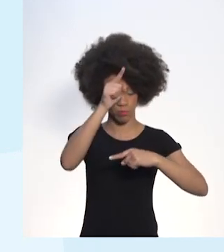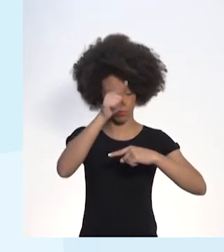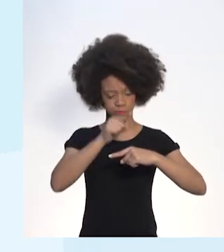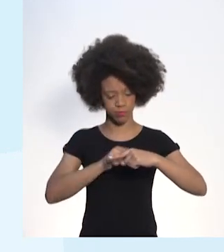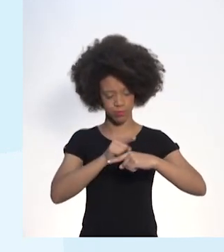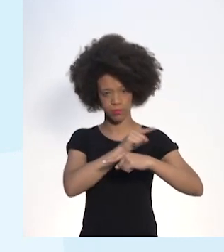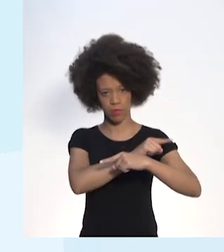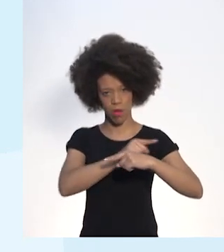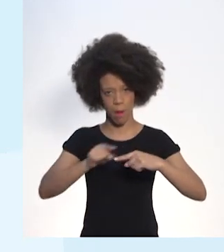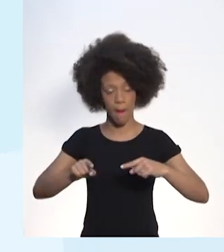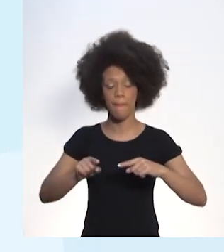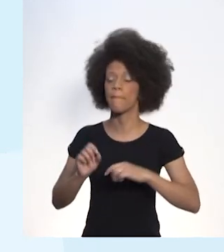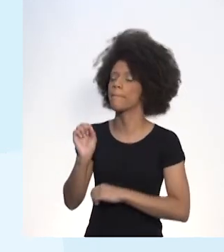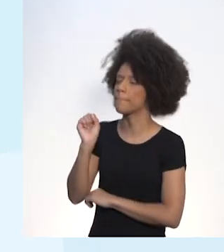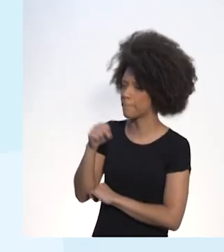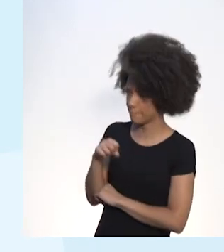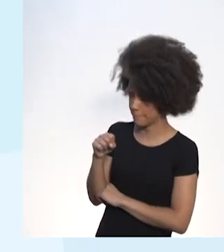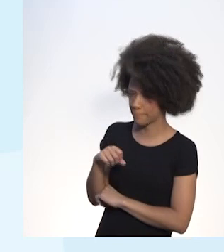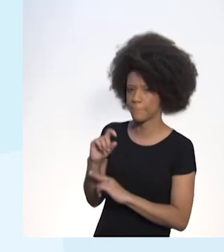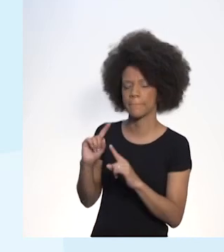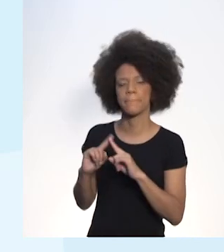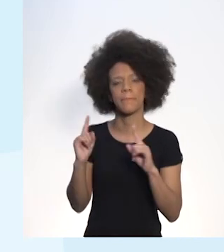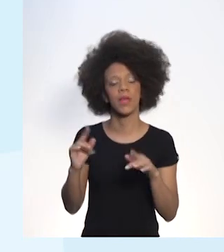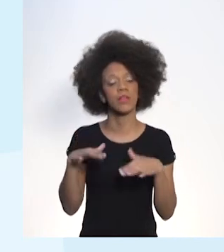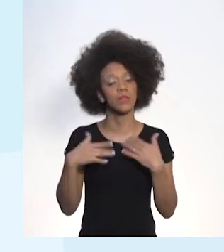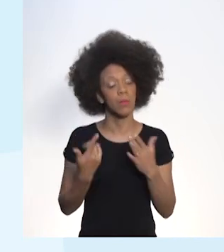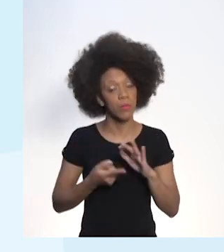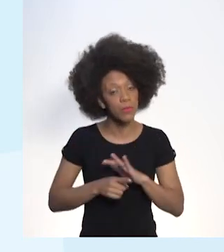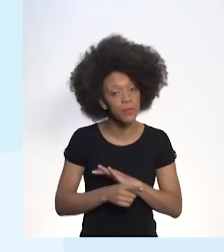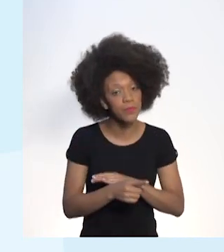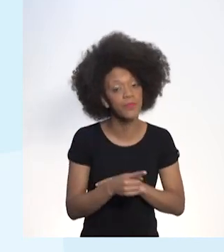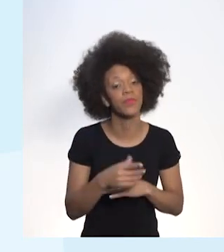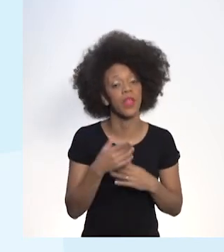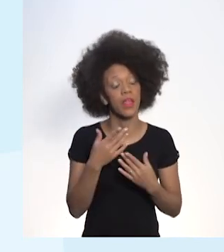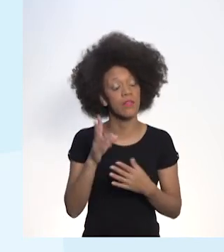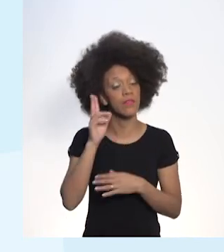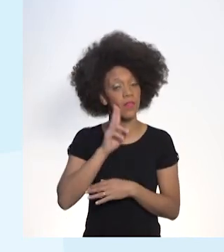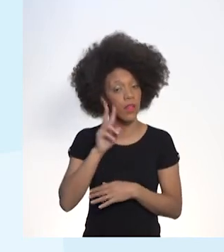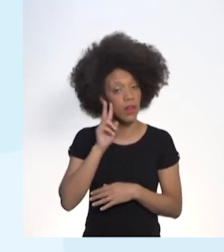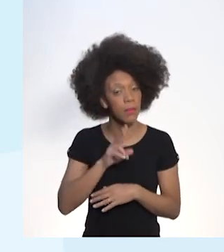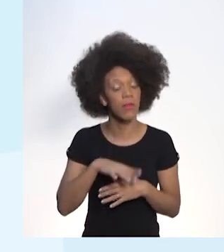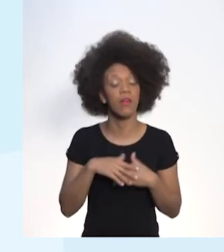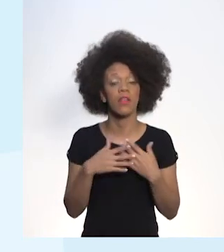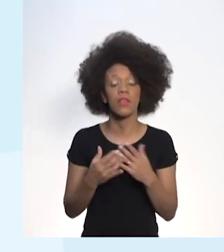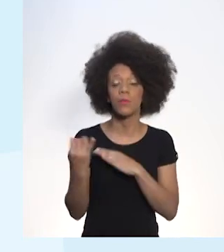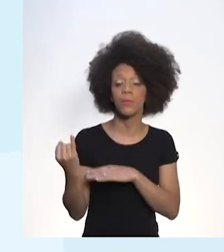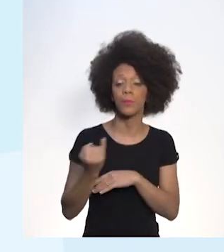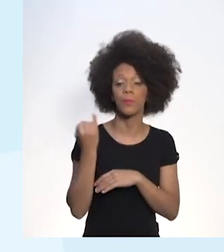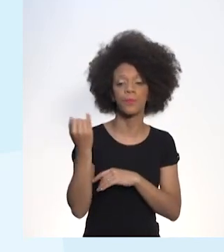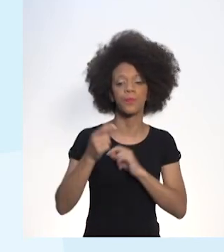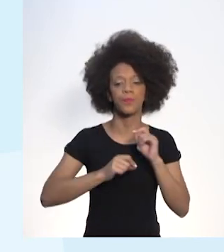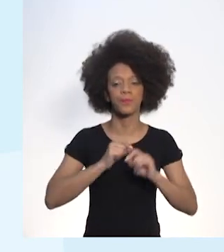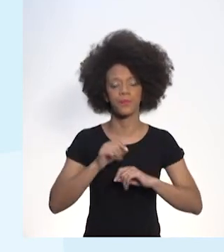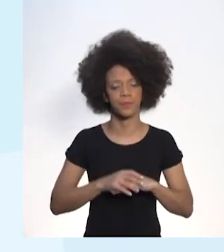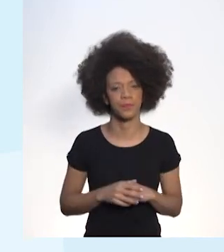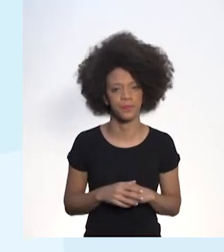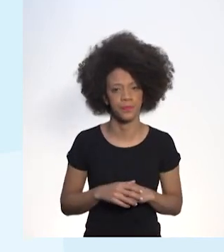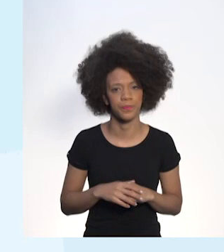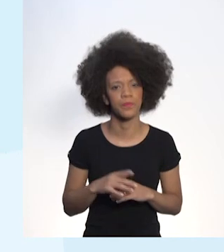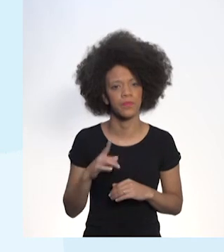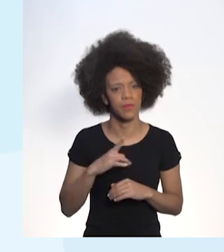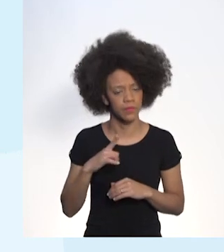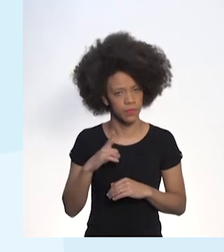Sim, mas como é um aprofundamento, eles vão Sim, lembrar disso. E o exato. importante, ó, tá